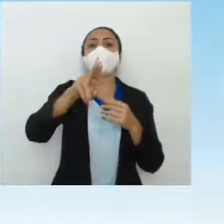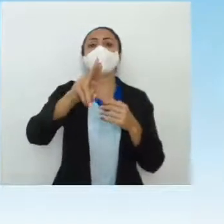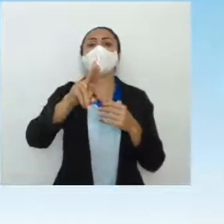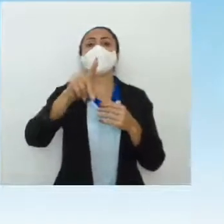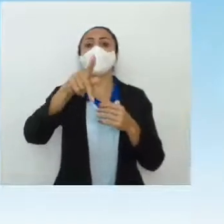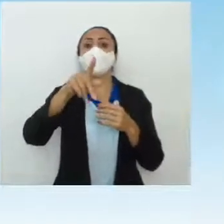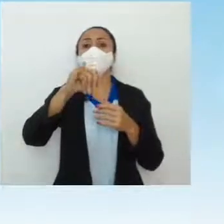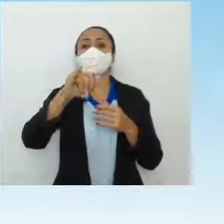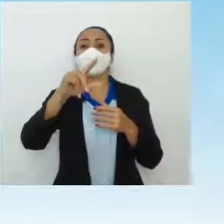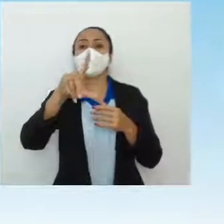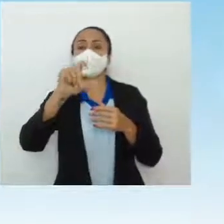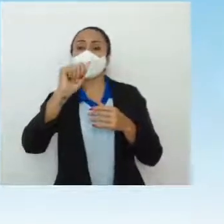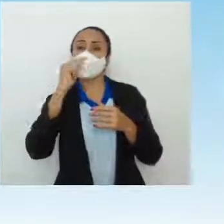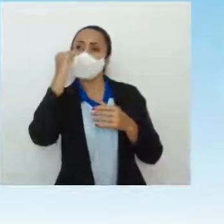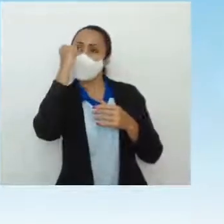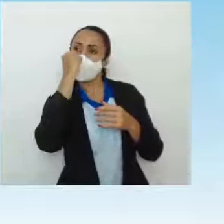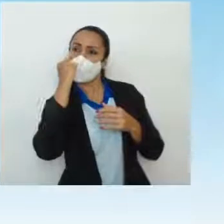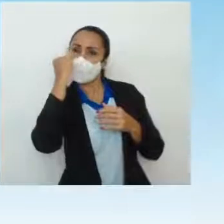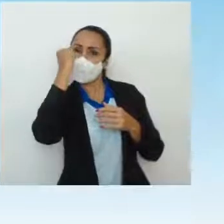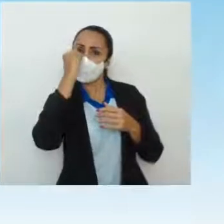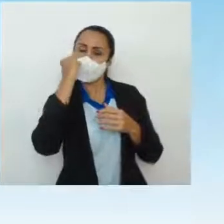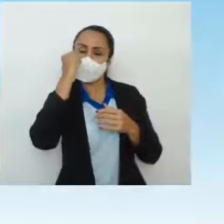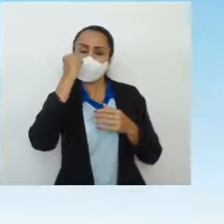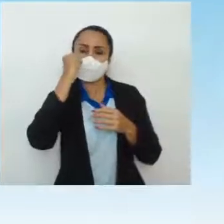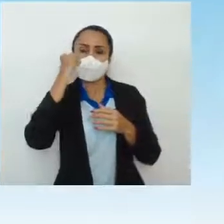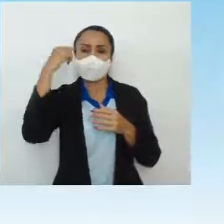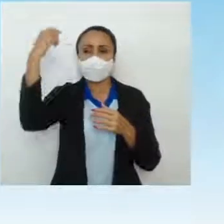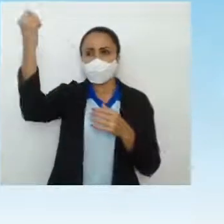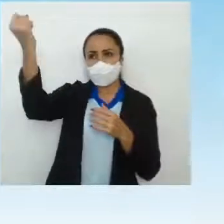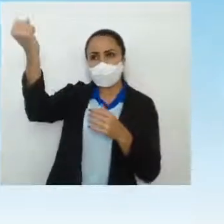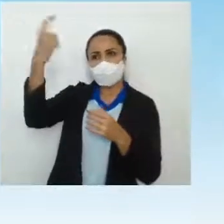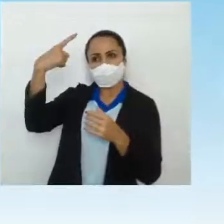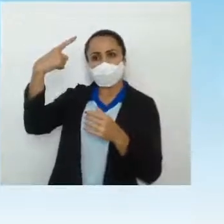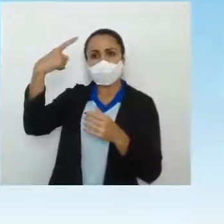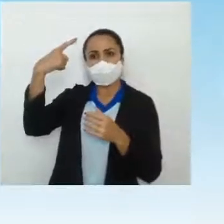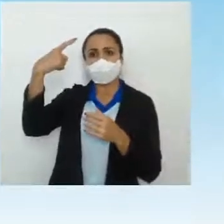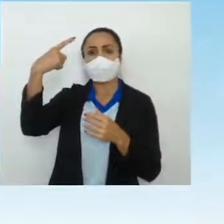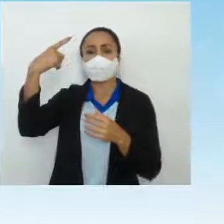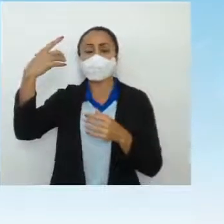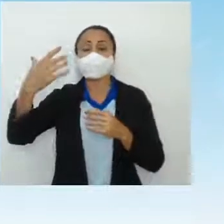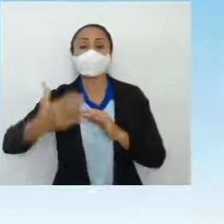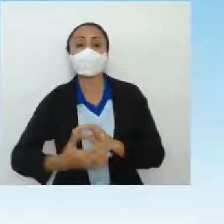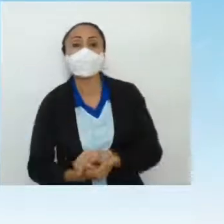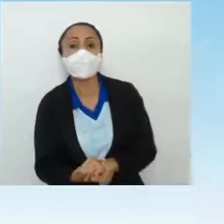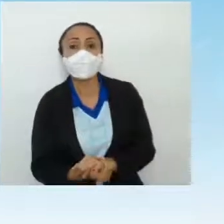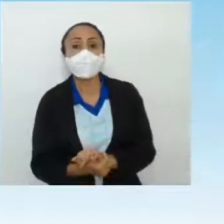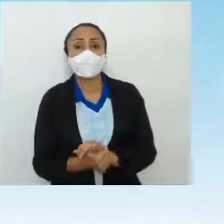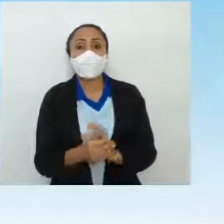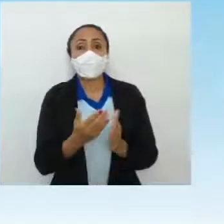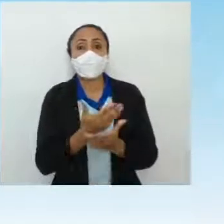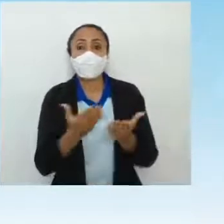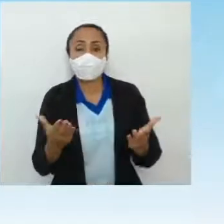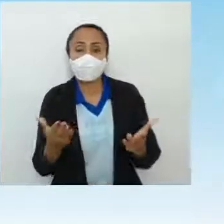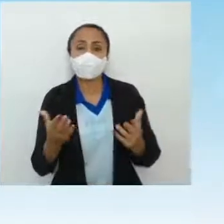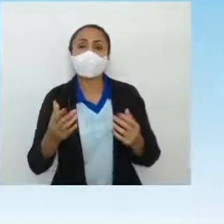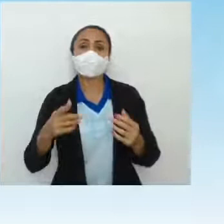esse orifício que há a entrada da luz do globo ocular. A íris ela vai ser